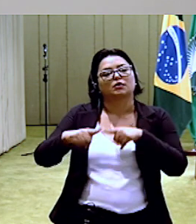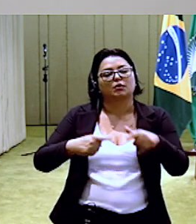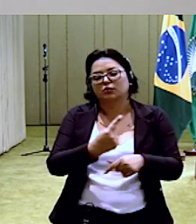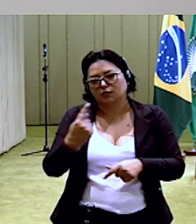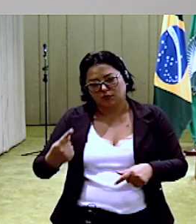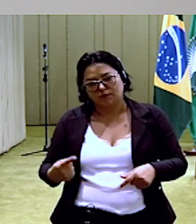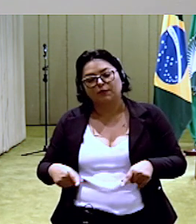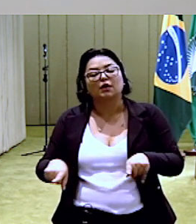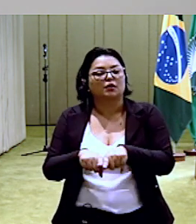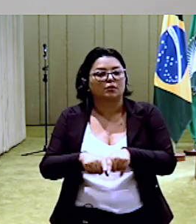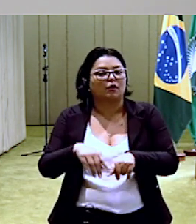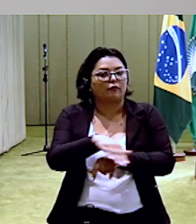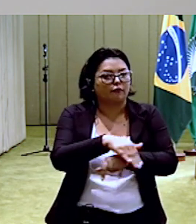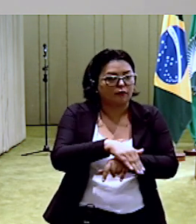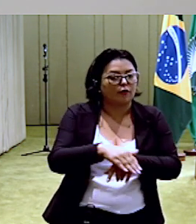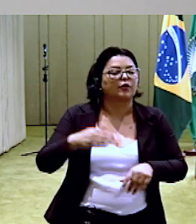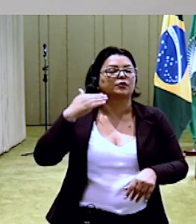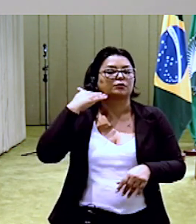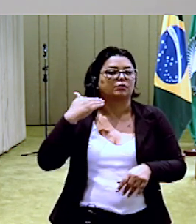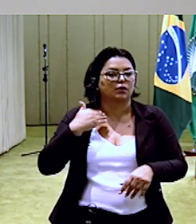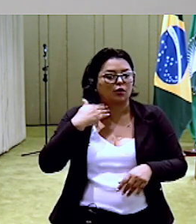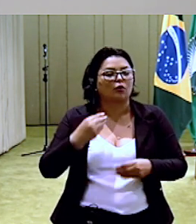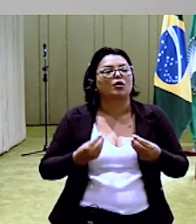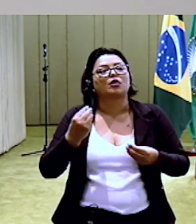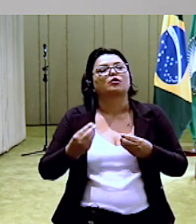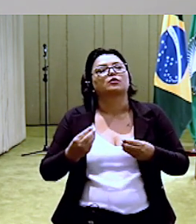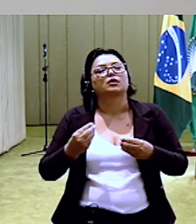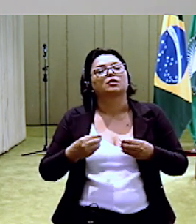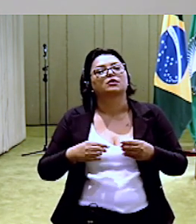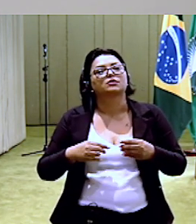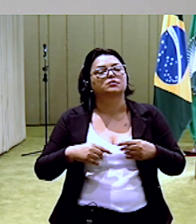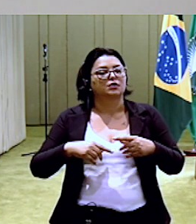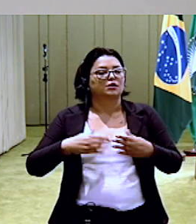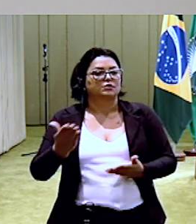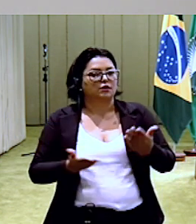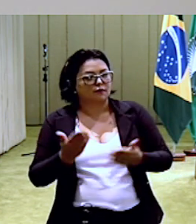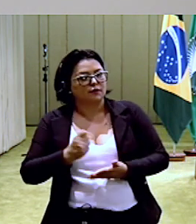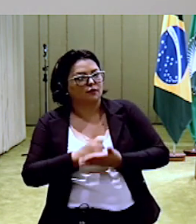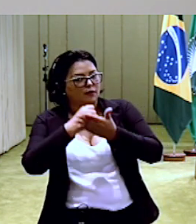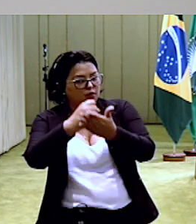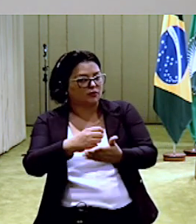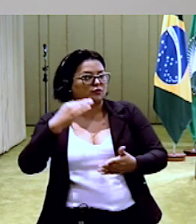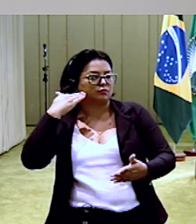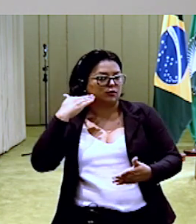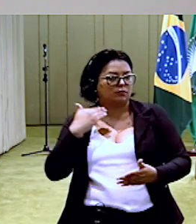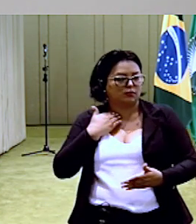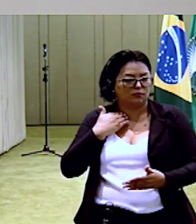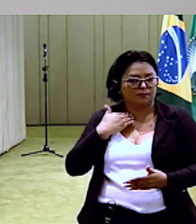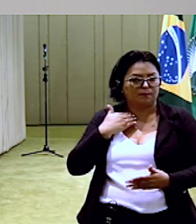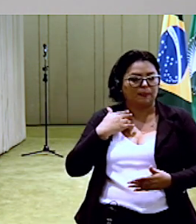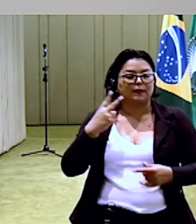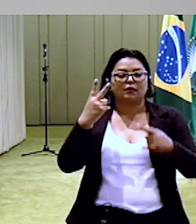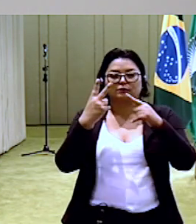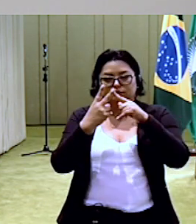gente aplicar a lente da diversidade, equidade e inclusão nos produtos e serviços que o banco oferece, e eu vou voltar um pouquinho mais nisso. E